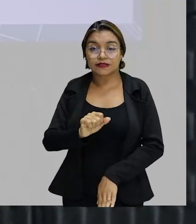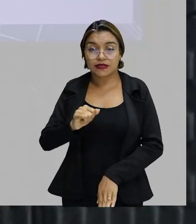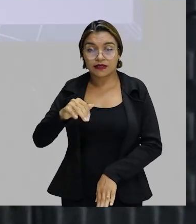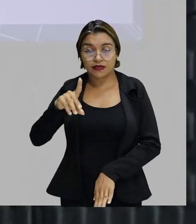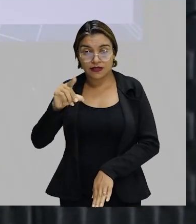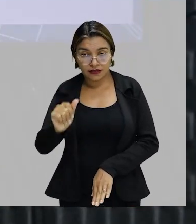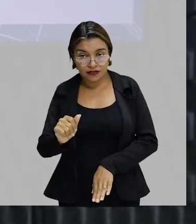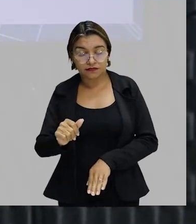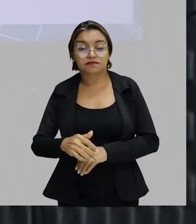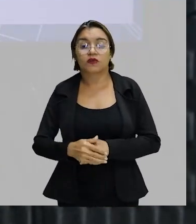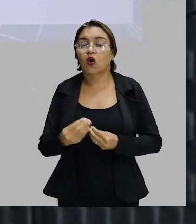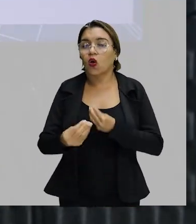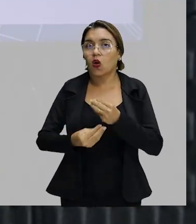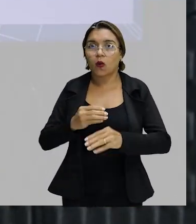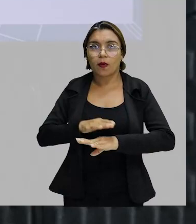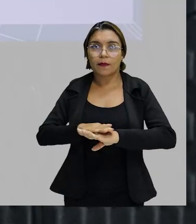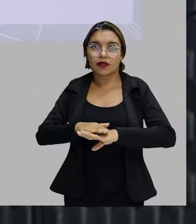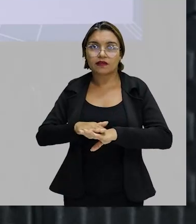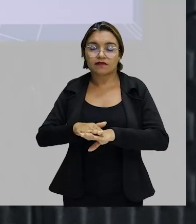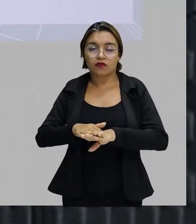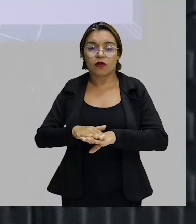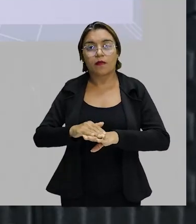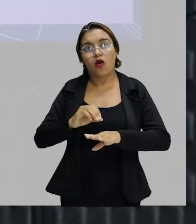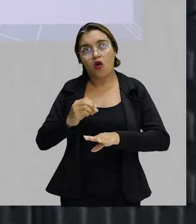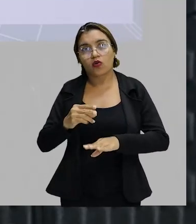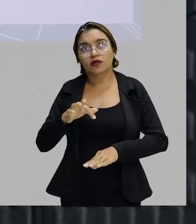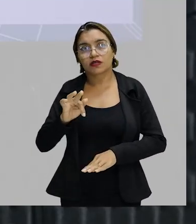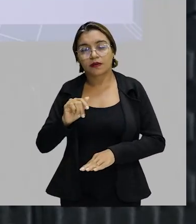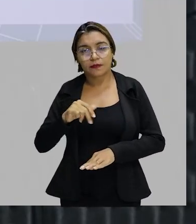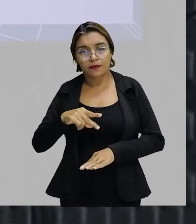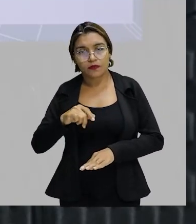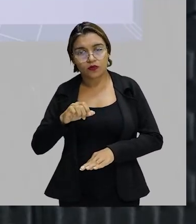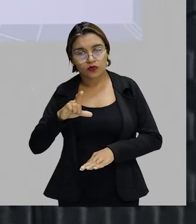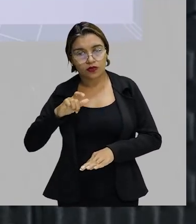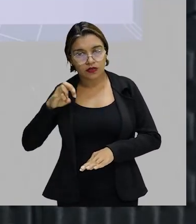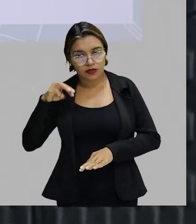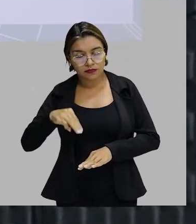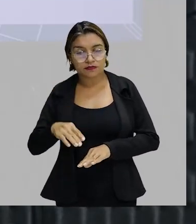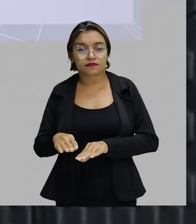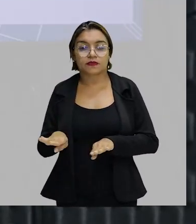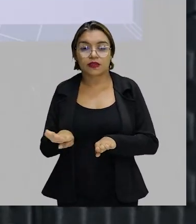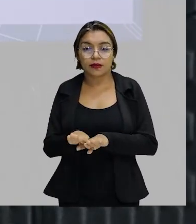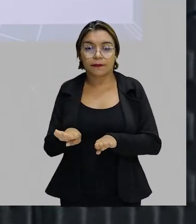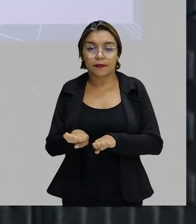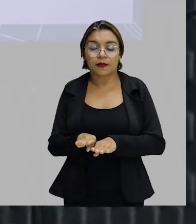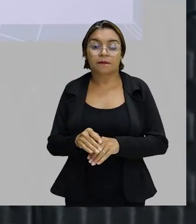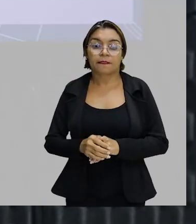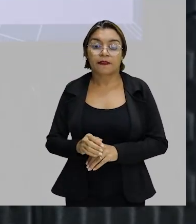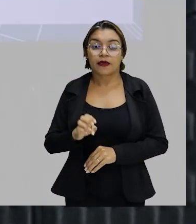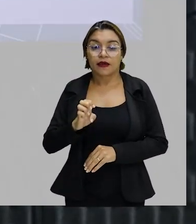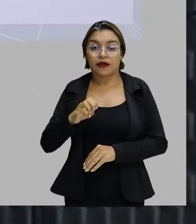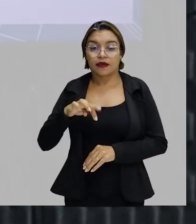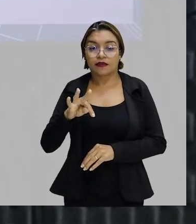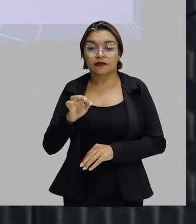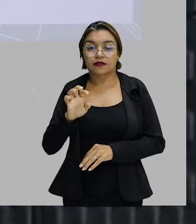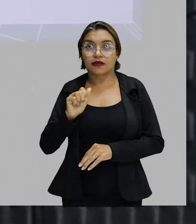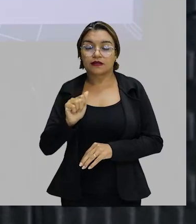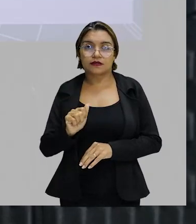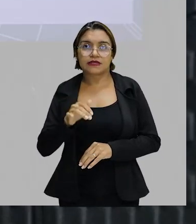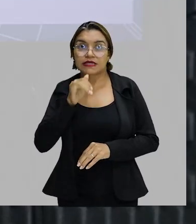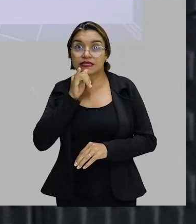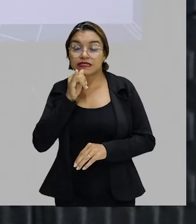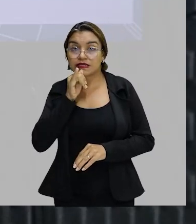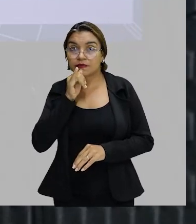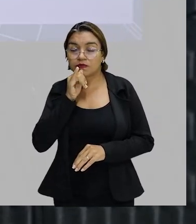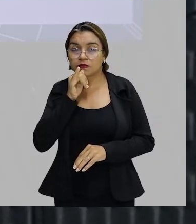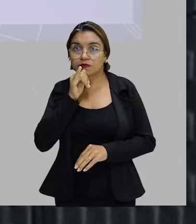é que ele sai dessa plataforma ou desse trampolim e a entrada a entrada uma das regrinhas que todos vocês já sabem quanto menos